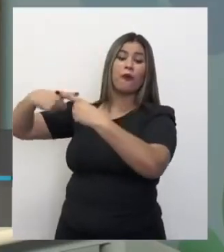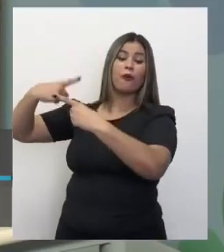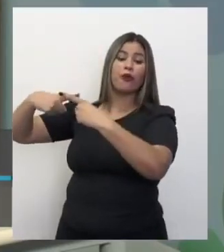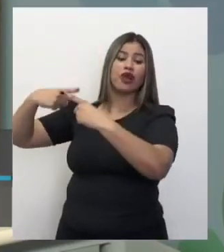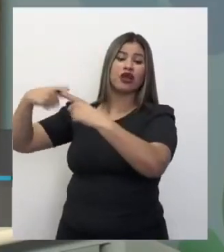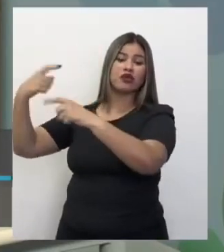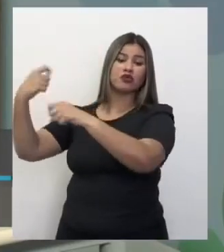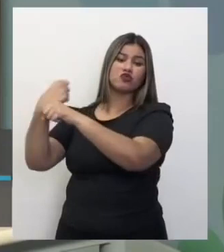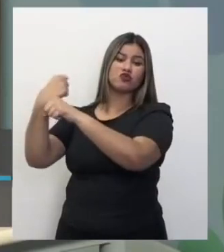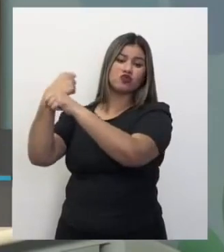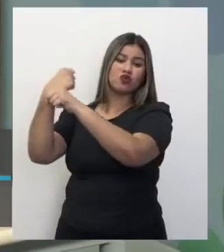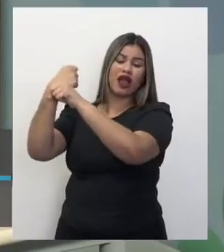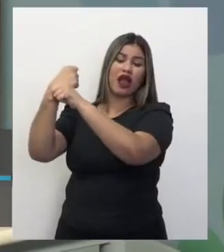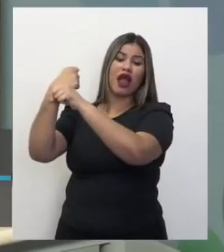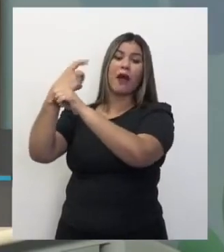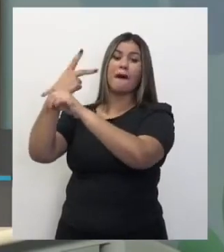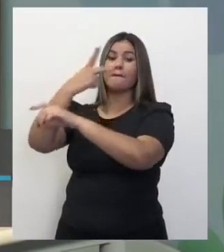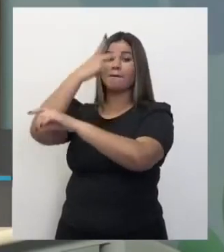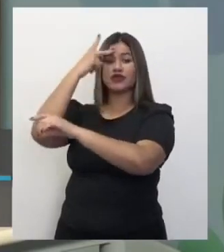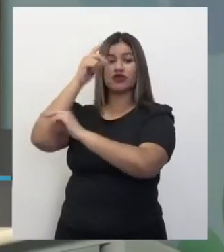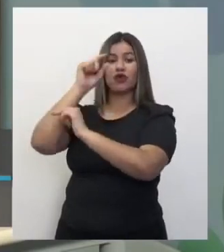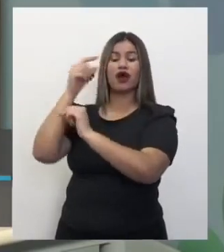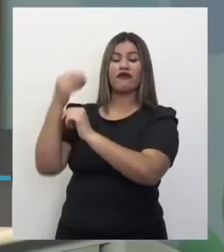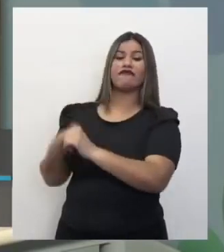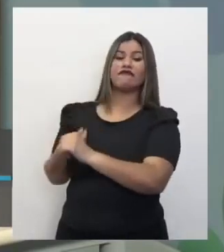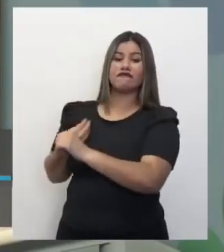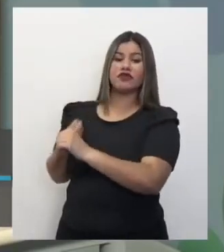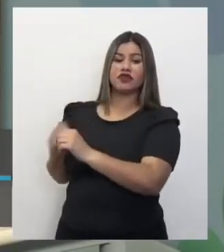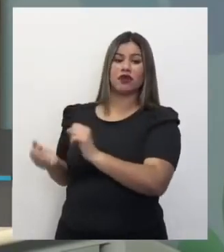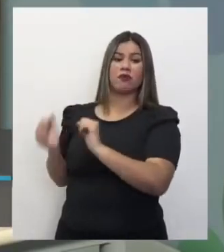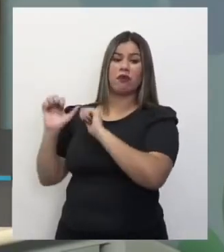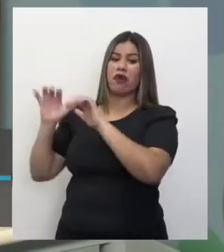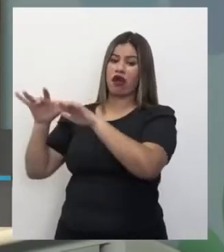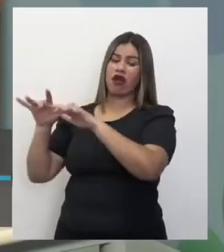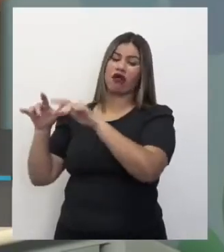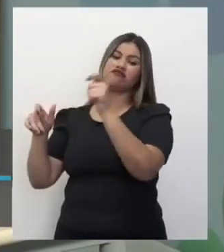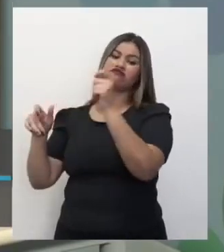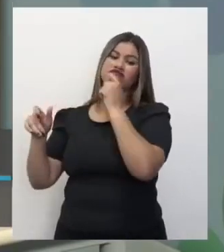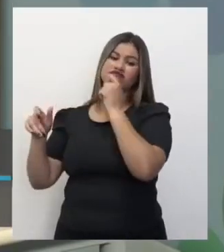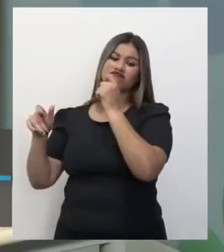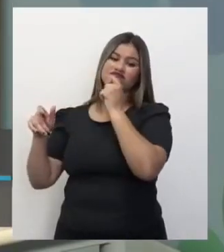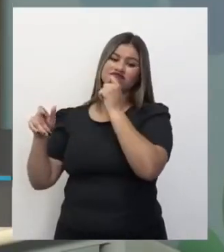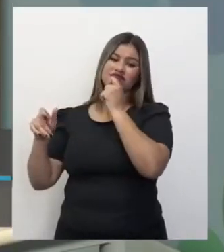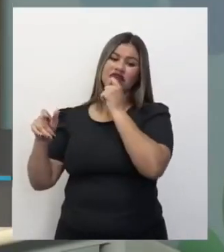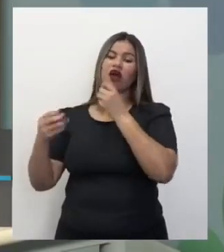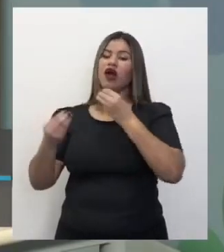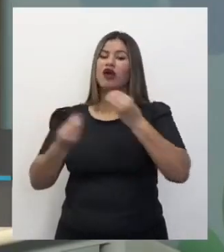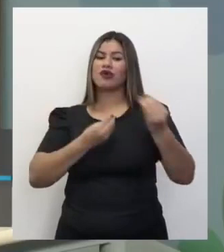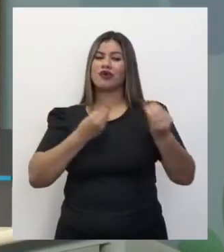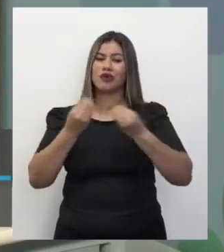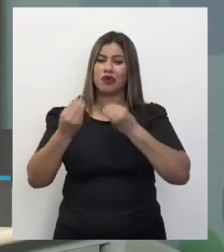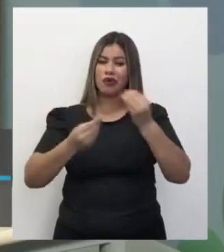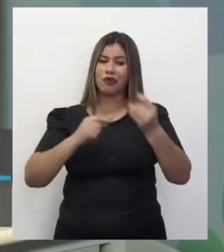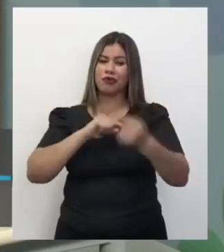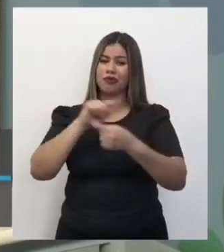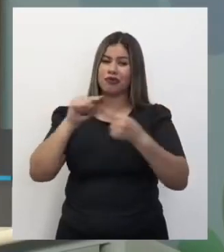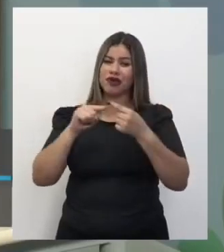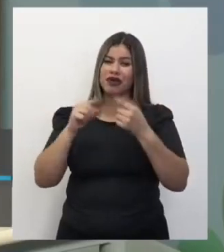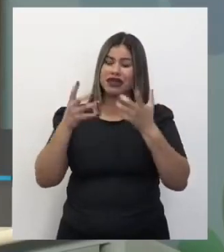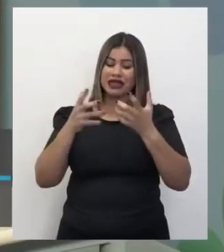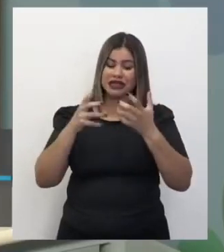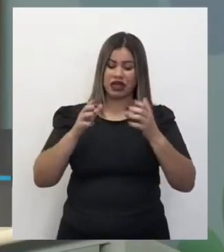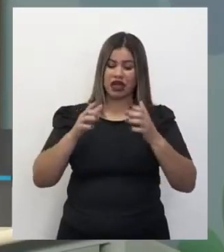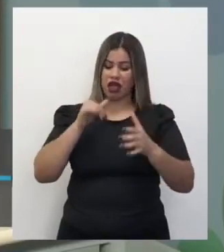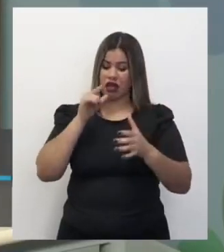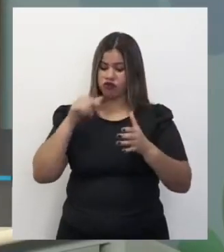não está ocupado ainda, não foi... Entendi. E aí a galera meio que falava assim, nossa, a intenção deles era tipo, atravessar